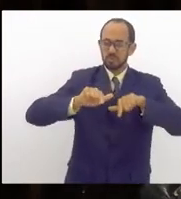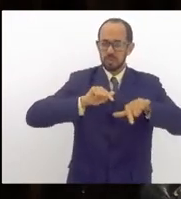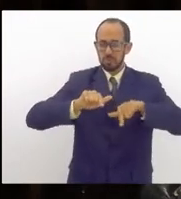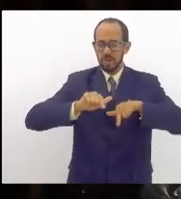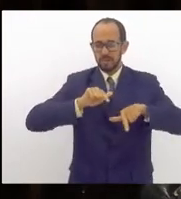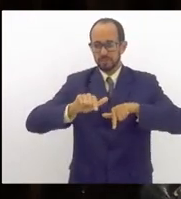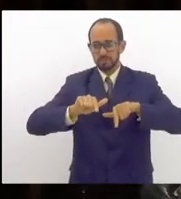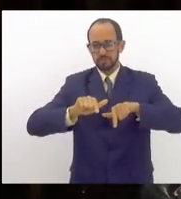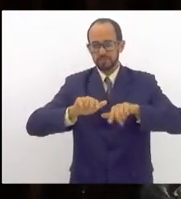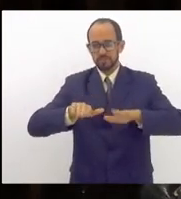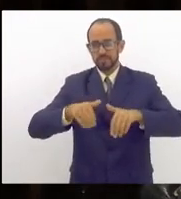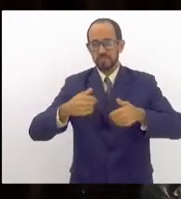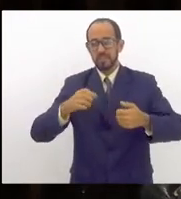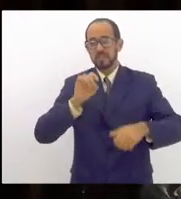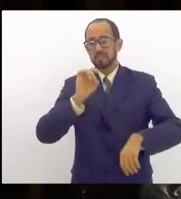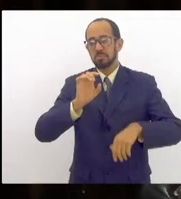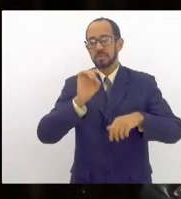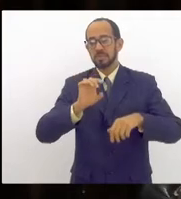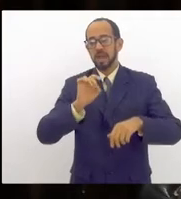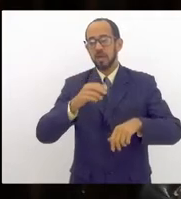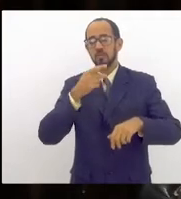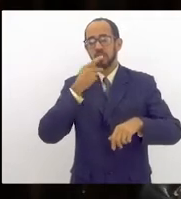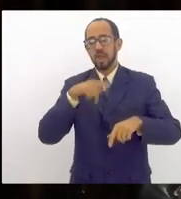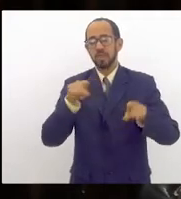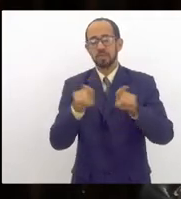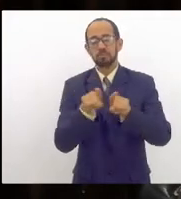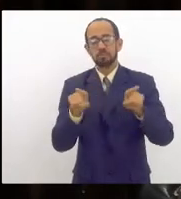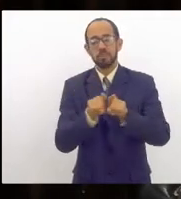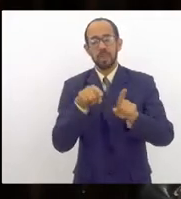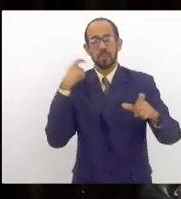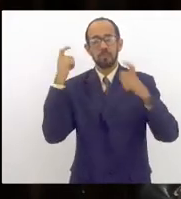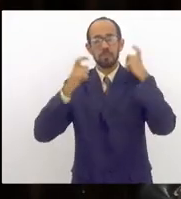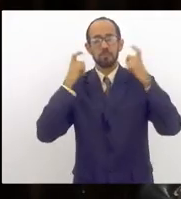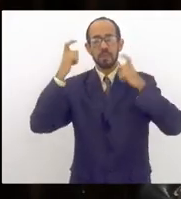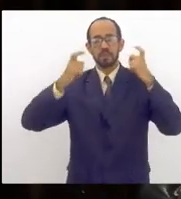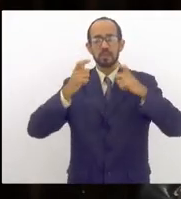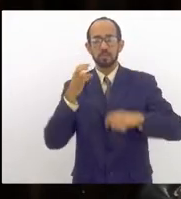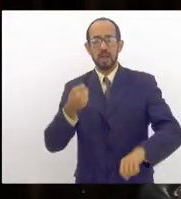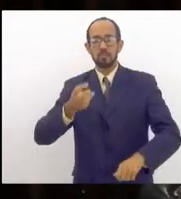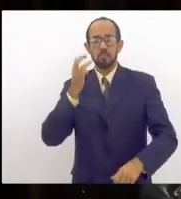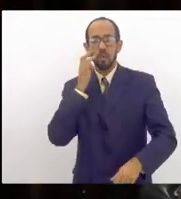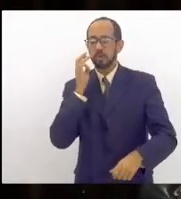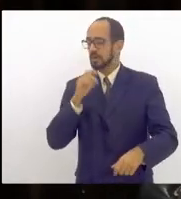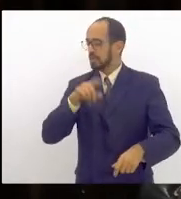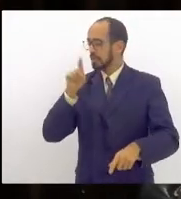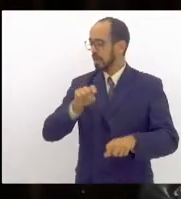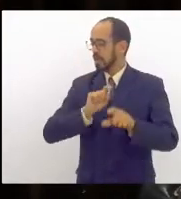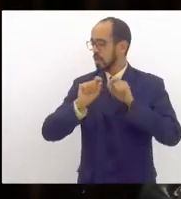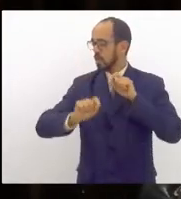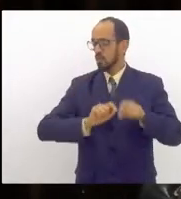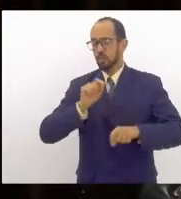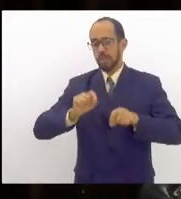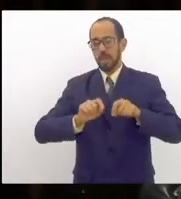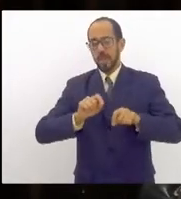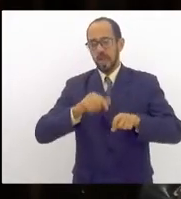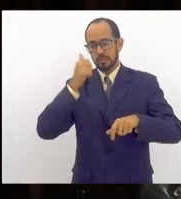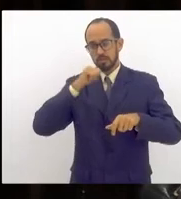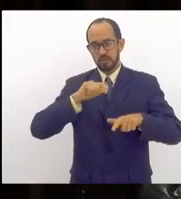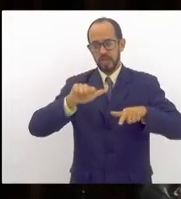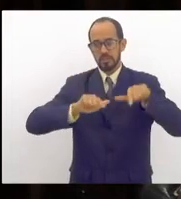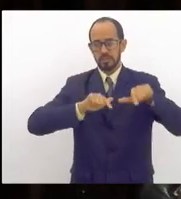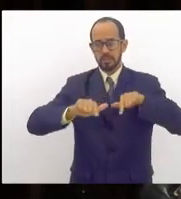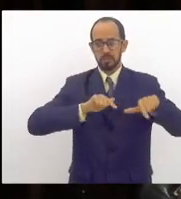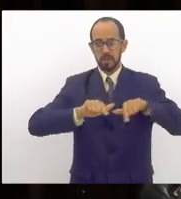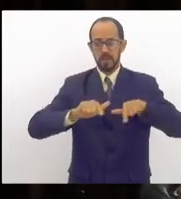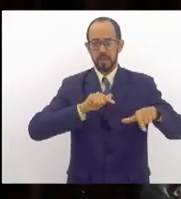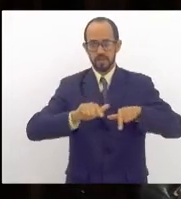destacar aqui é a preocupação de de da deputada estadual Mônica Francisco com a questão né das trabalhadoras mulheres e das